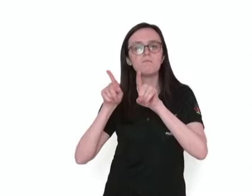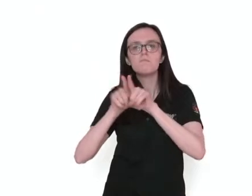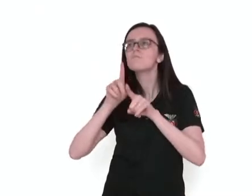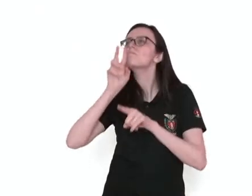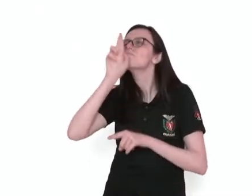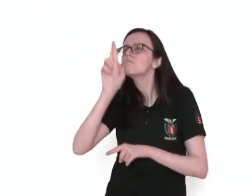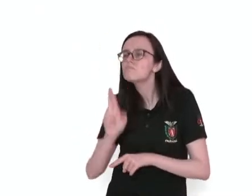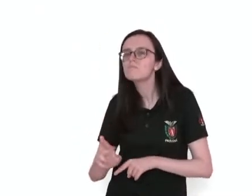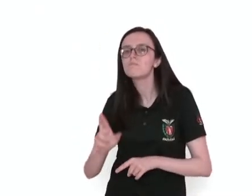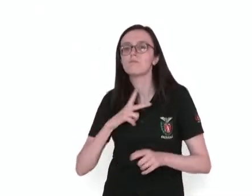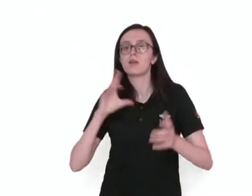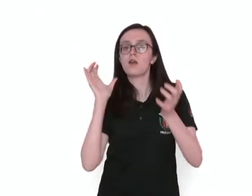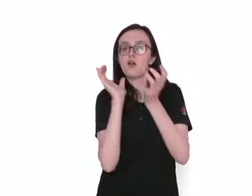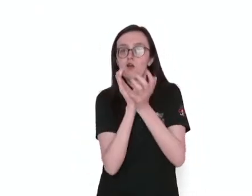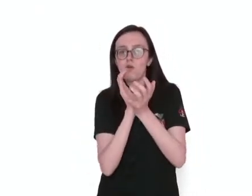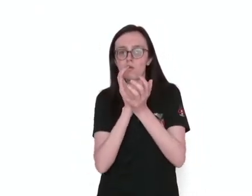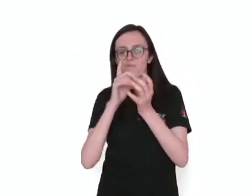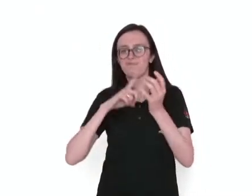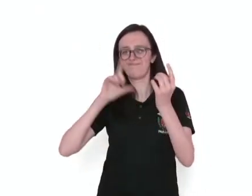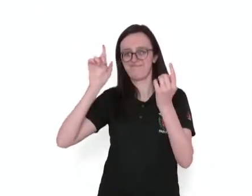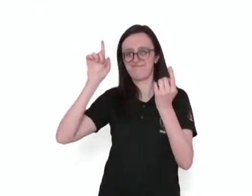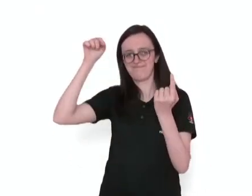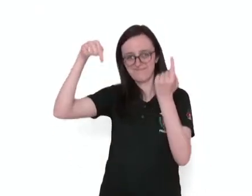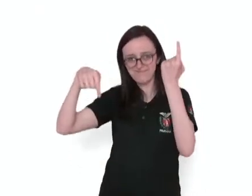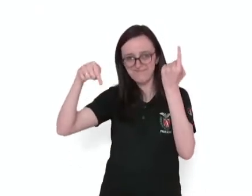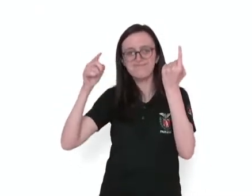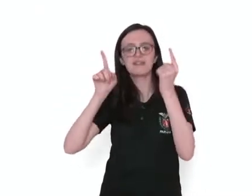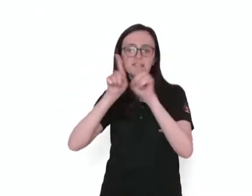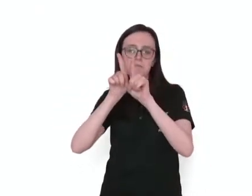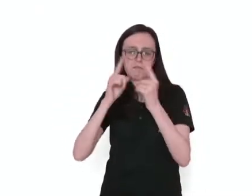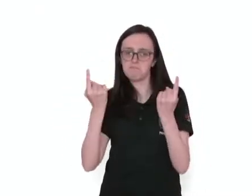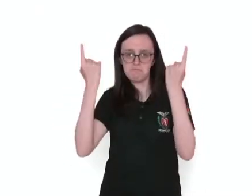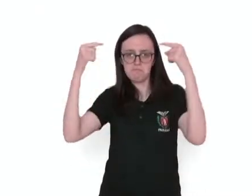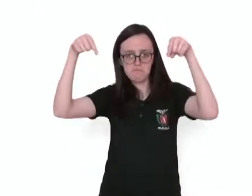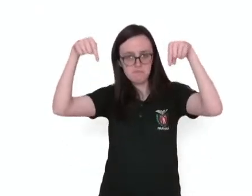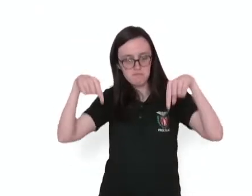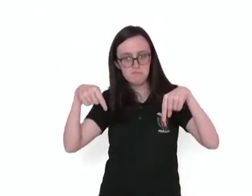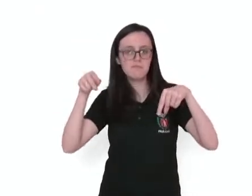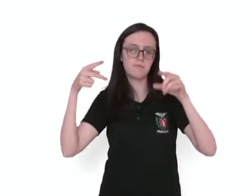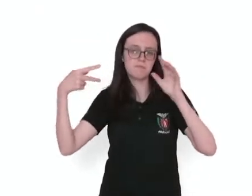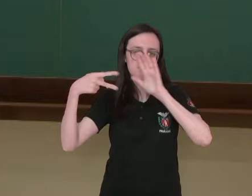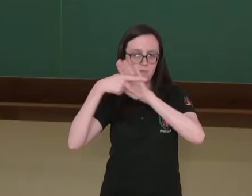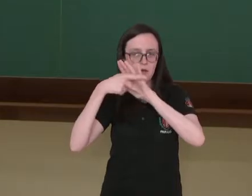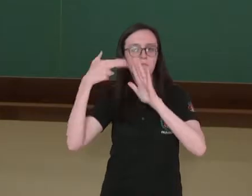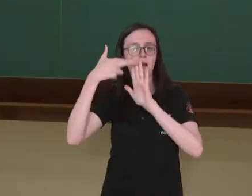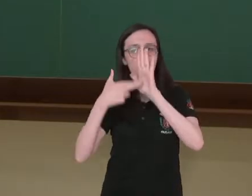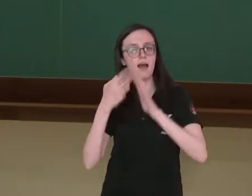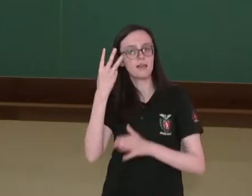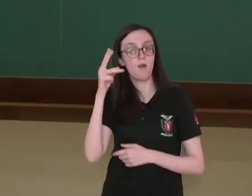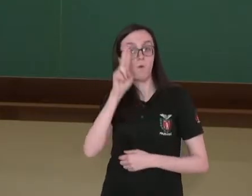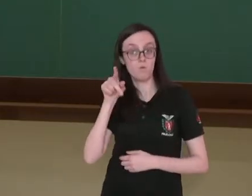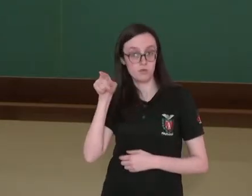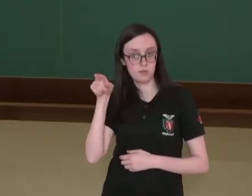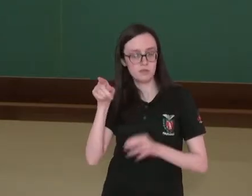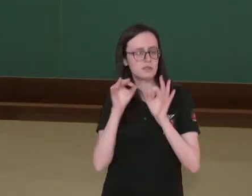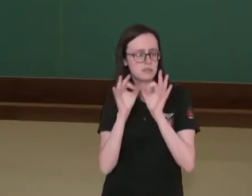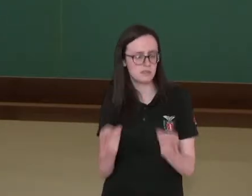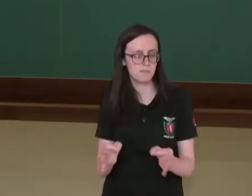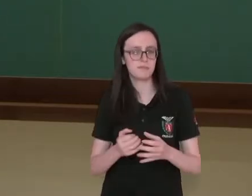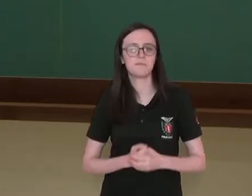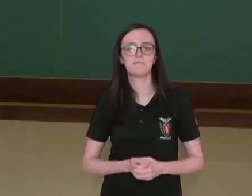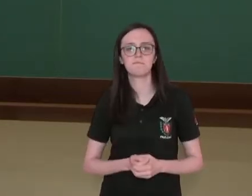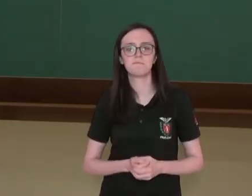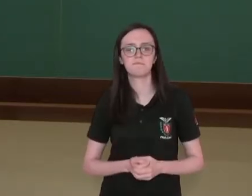envolvendo grandeza direta e inversamente proporcional, utilizando a regra de 3